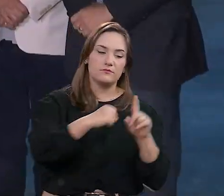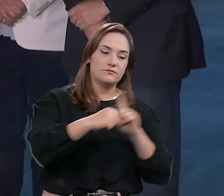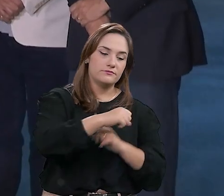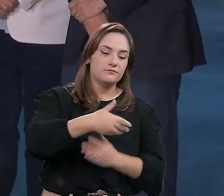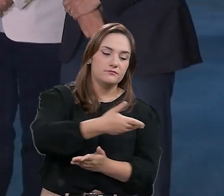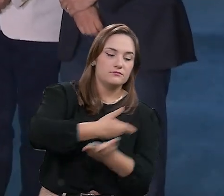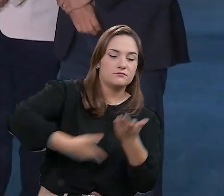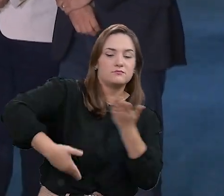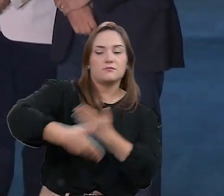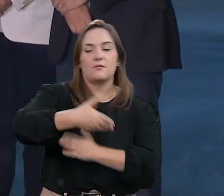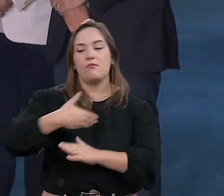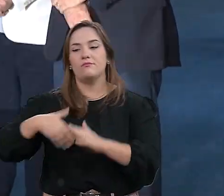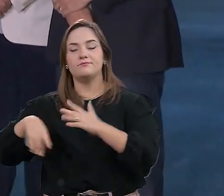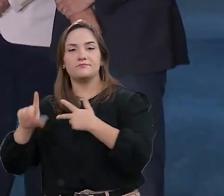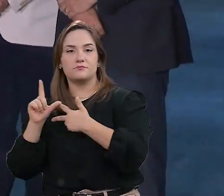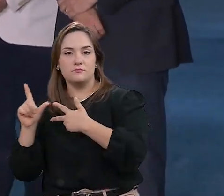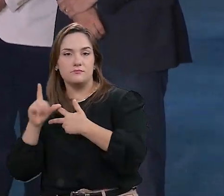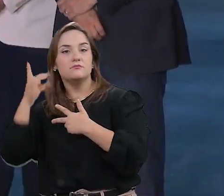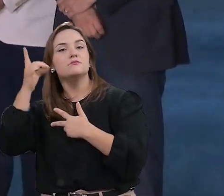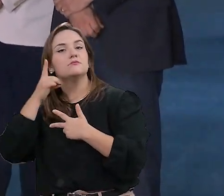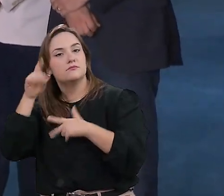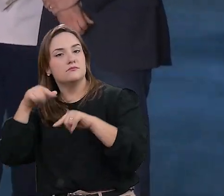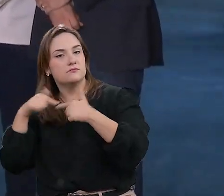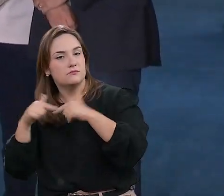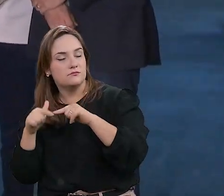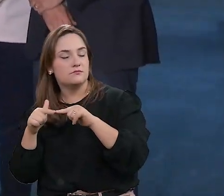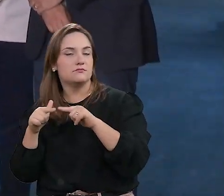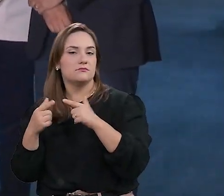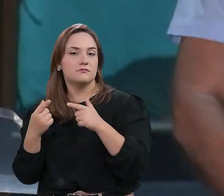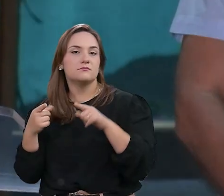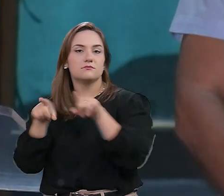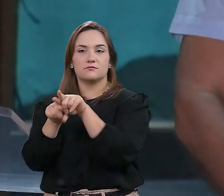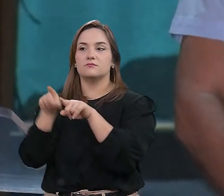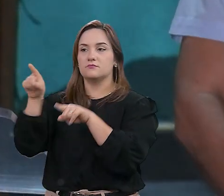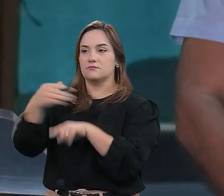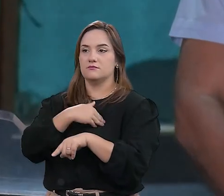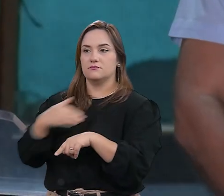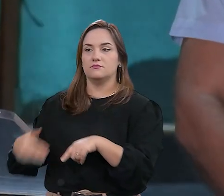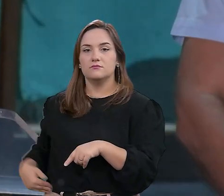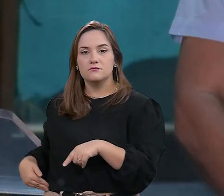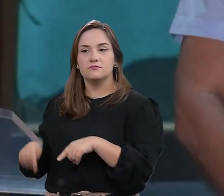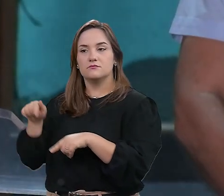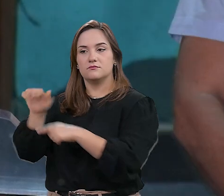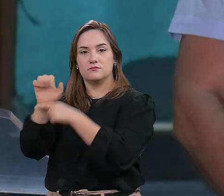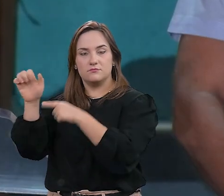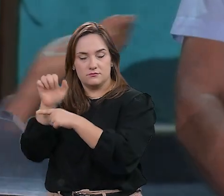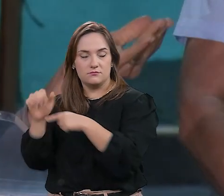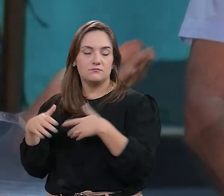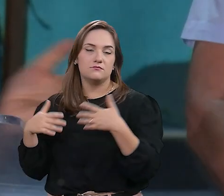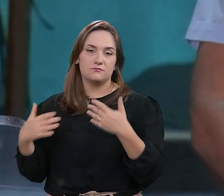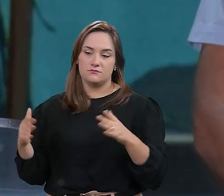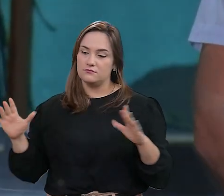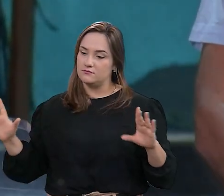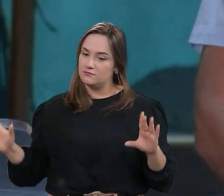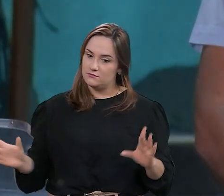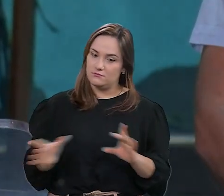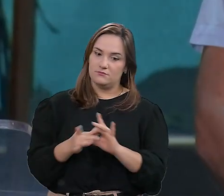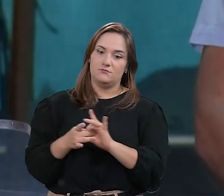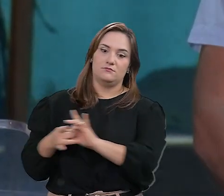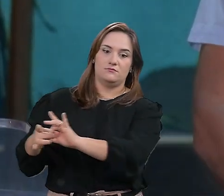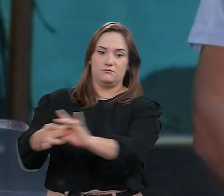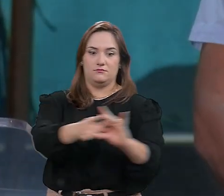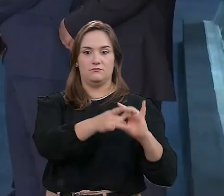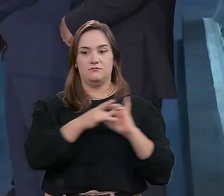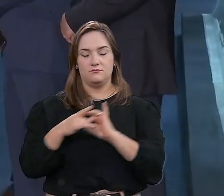e do trabalho dos parlamentares em parceria com o governo do estado, né? Então foi um trabalho assim,